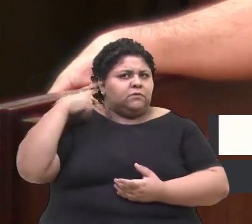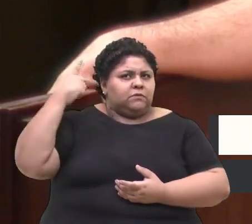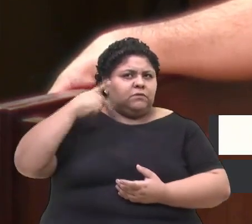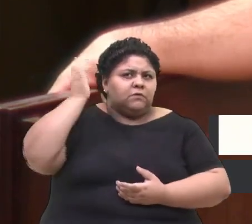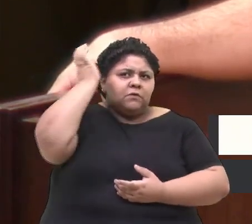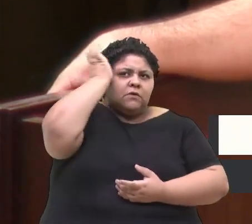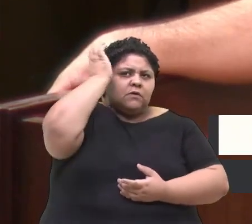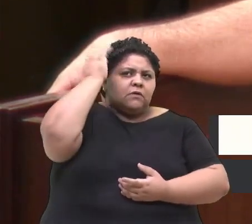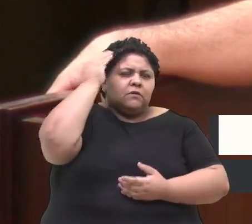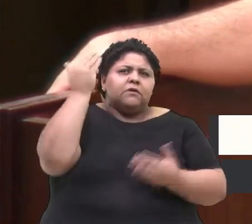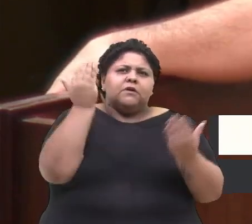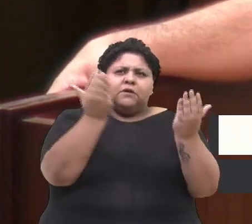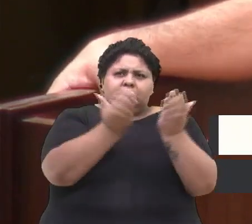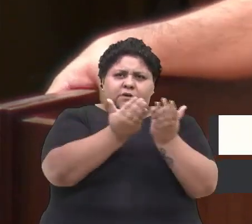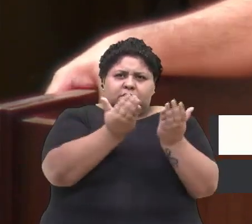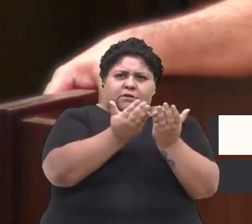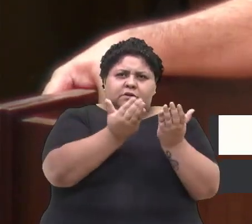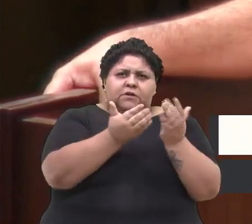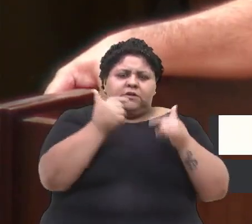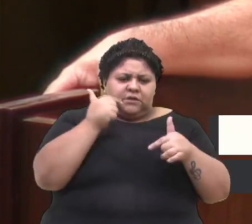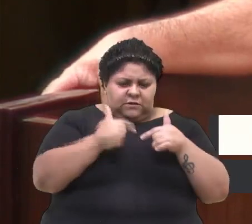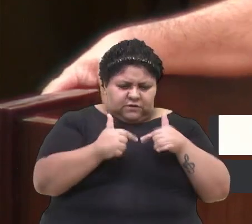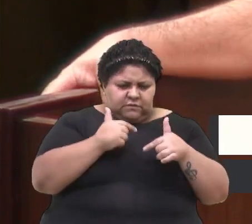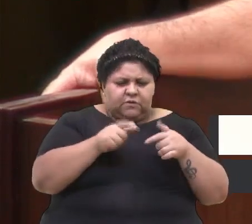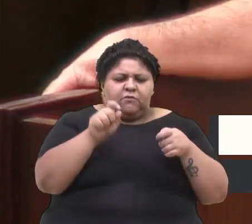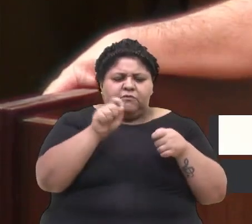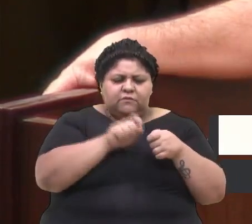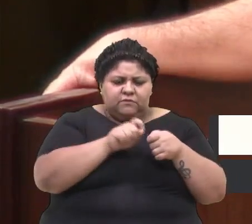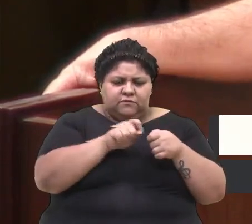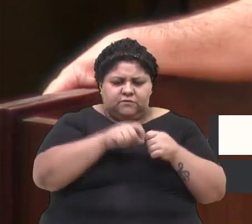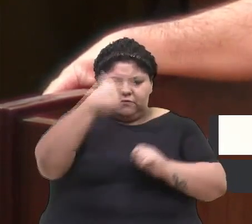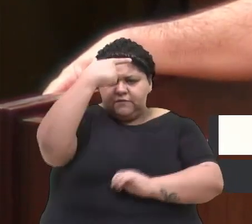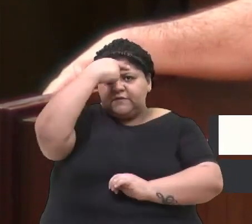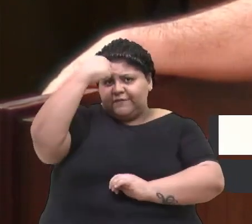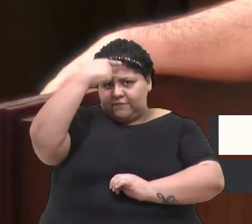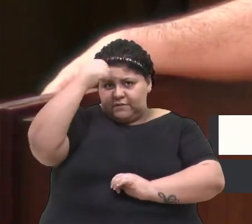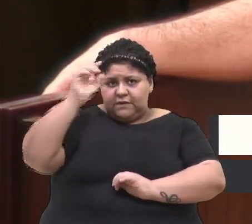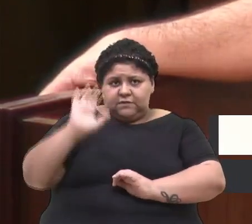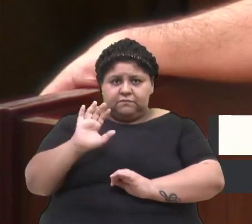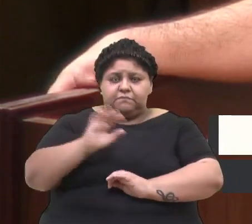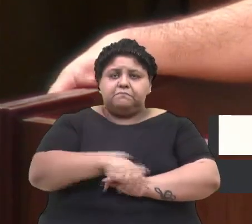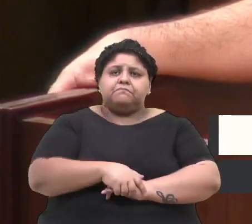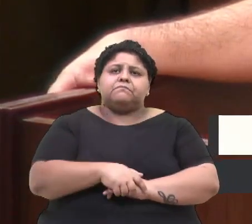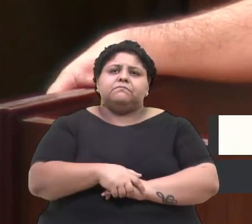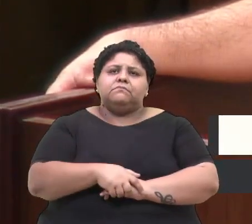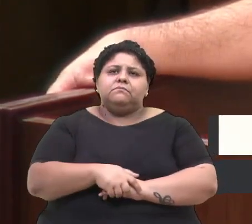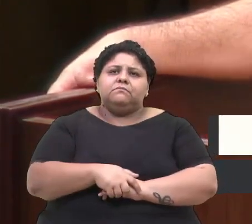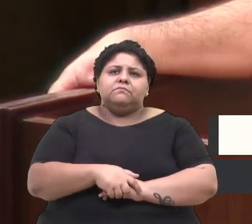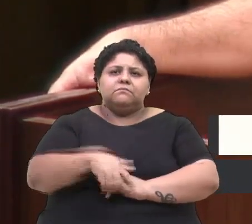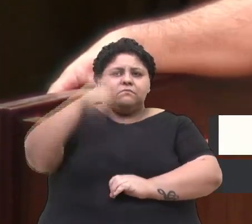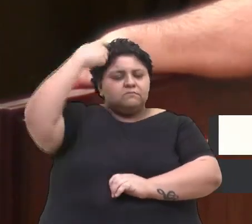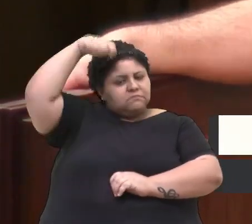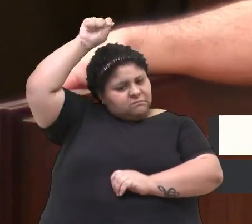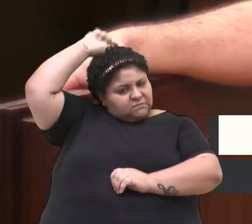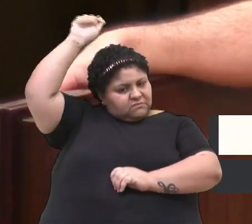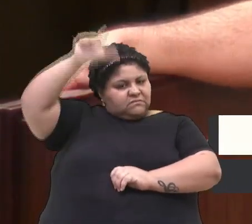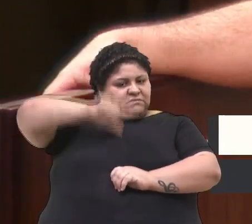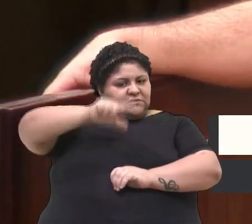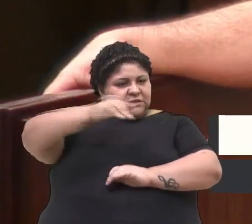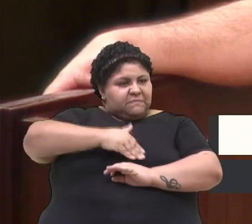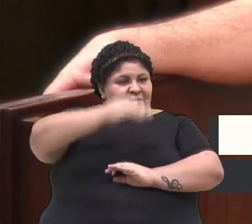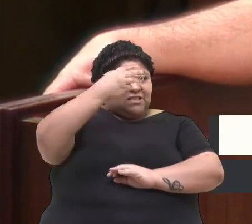estudaram, a Marisol que estudou, trabalhou, os vereadores que fizeram faculdade, aonde que a UCS tinha mais de 30 mil